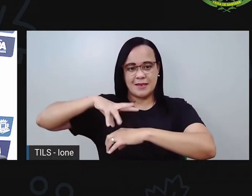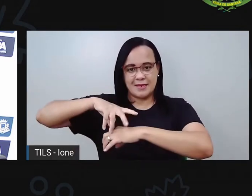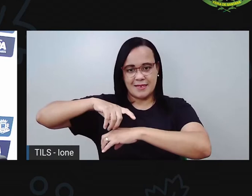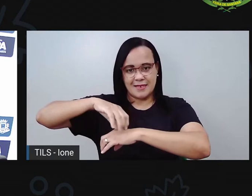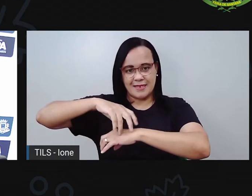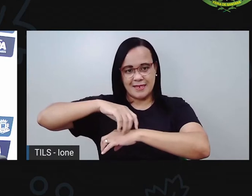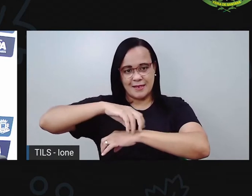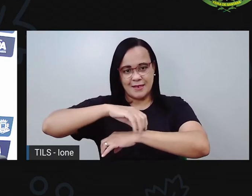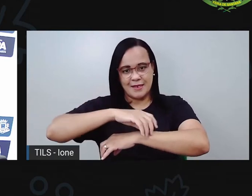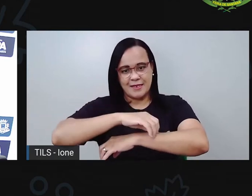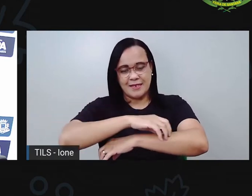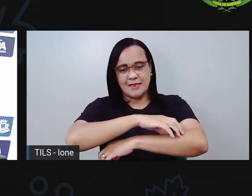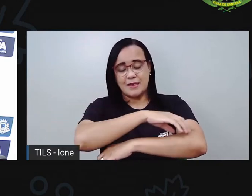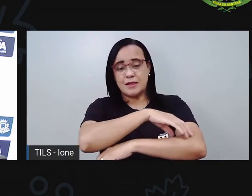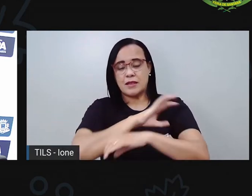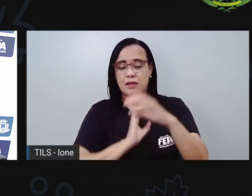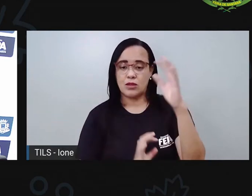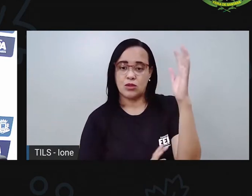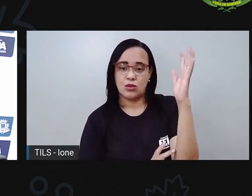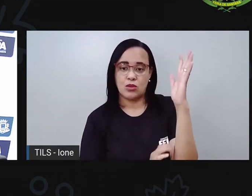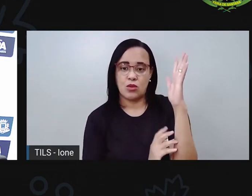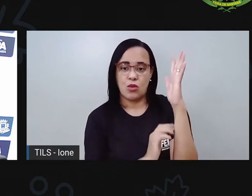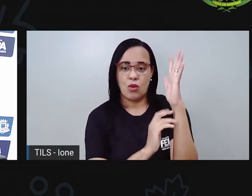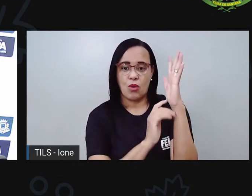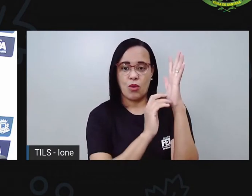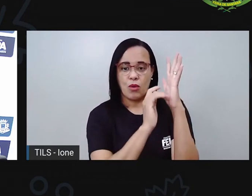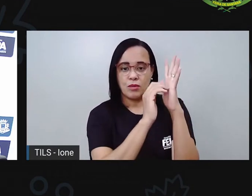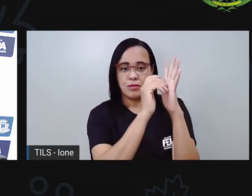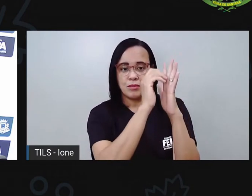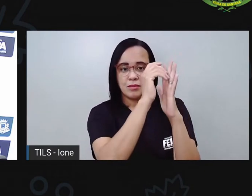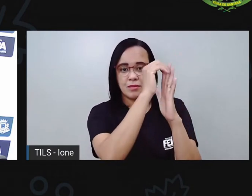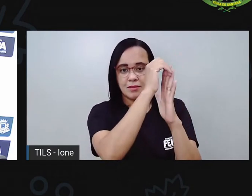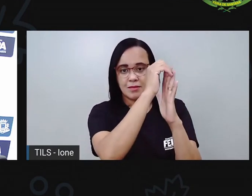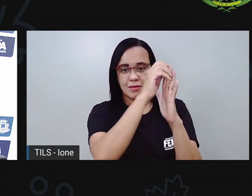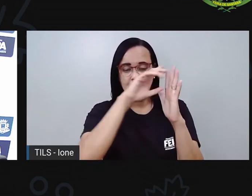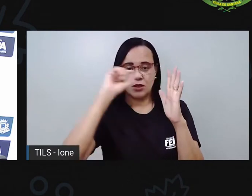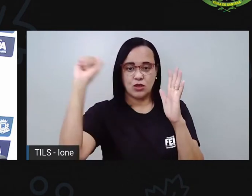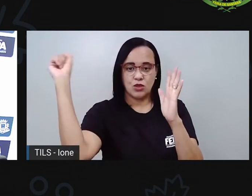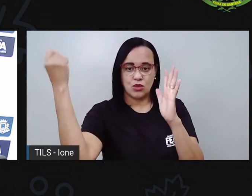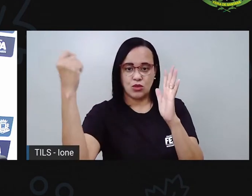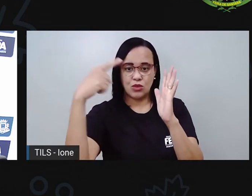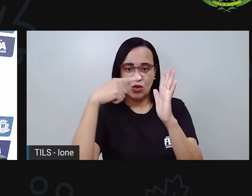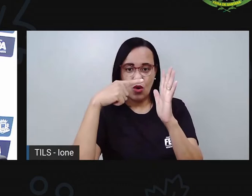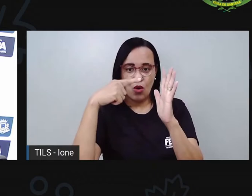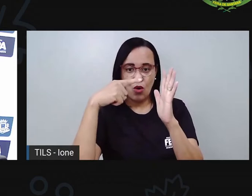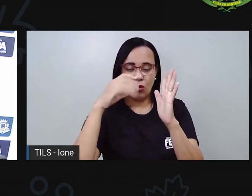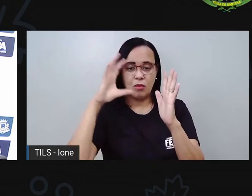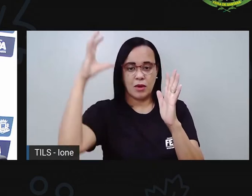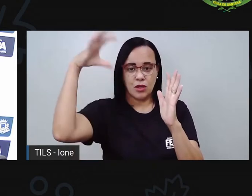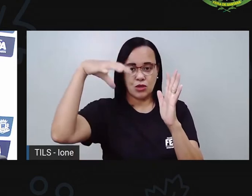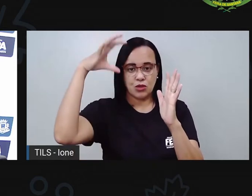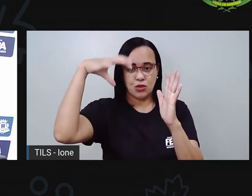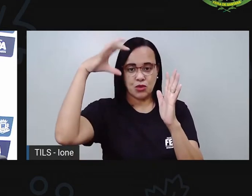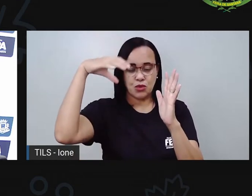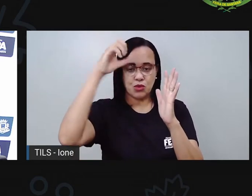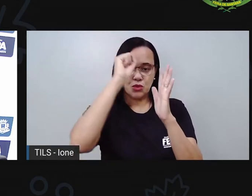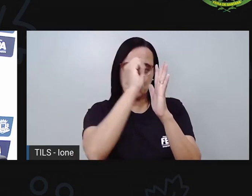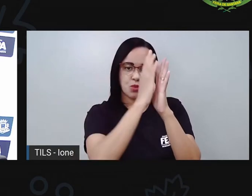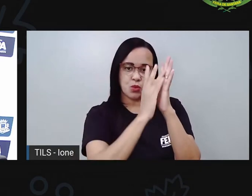sobe sobe sobe quando está ensolarado mas quando vinha chuva ela